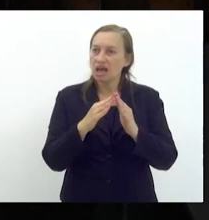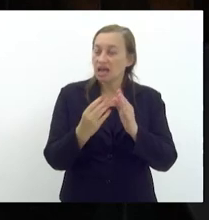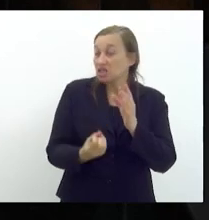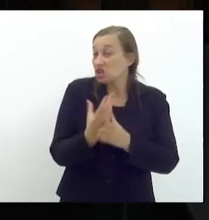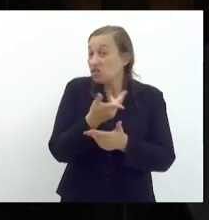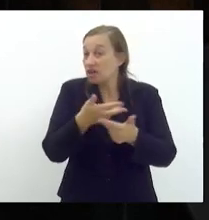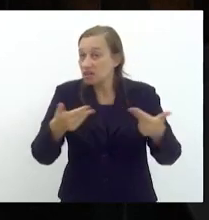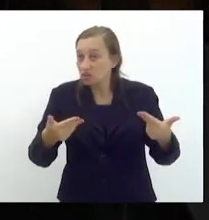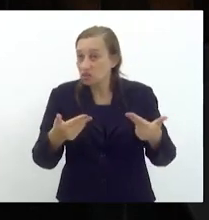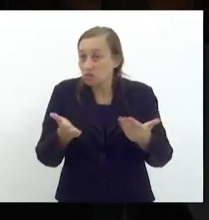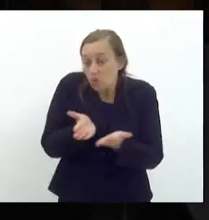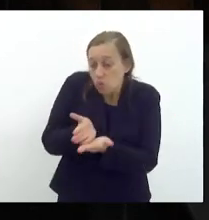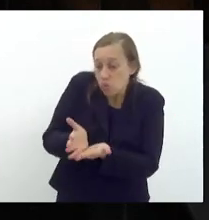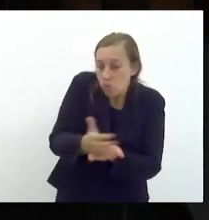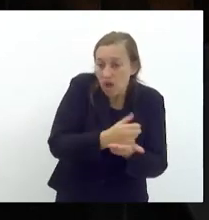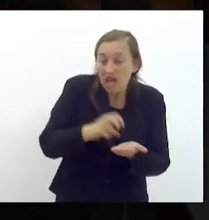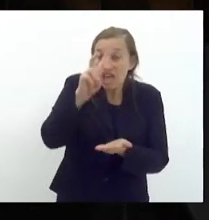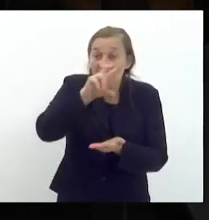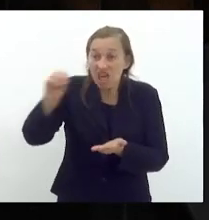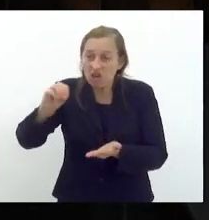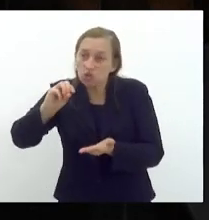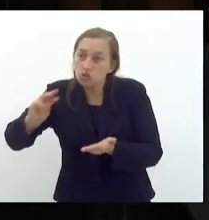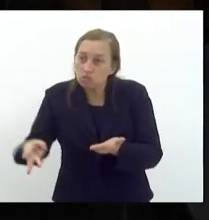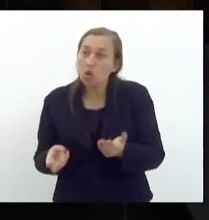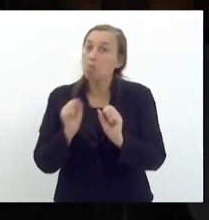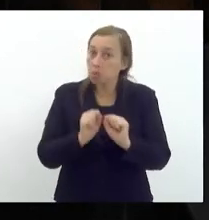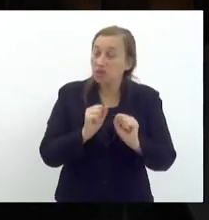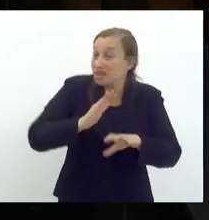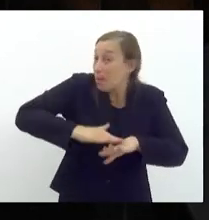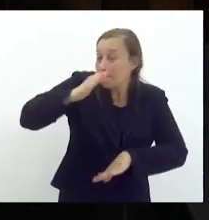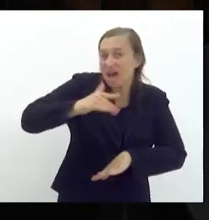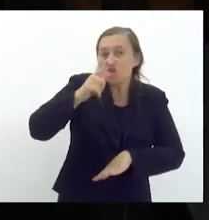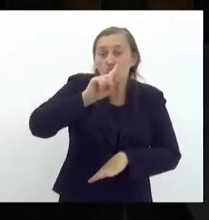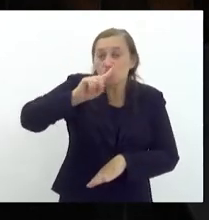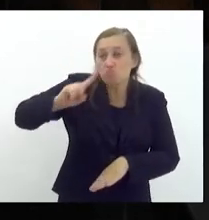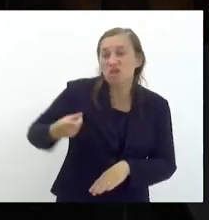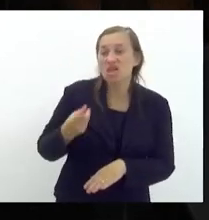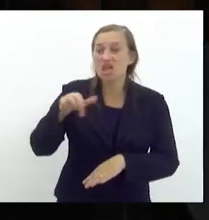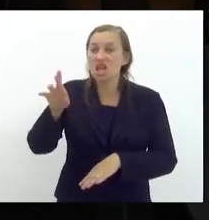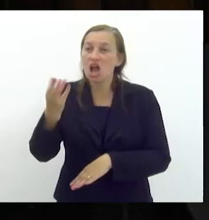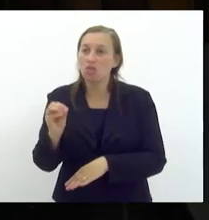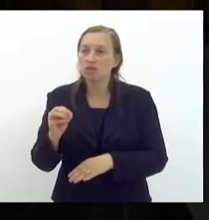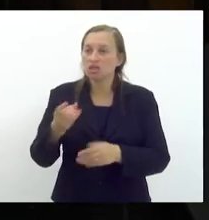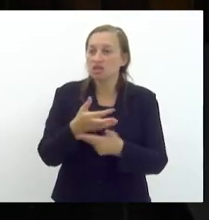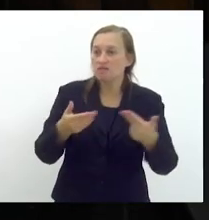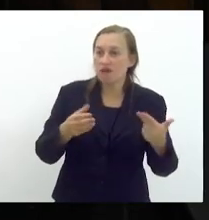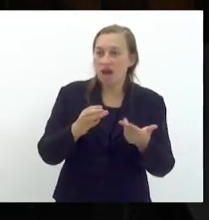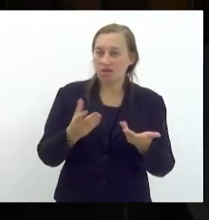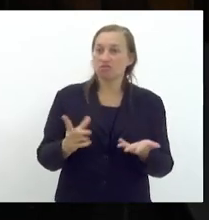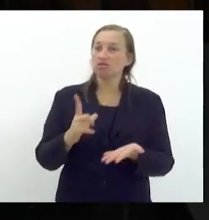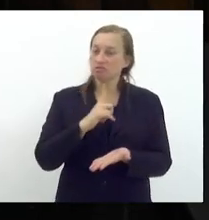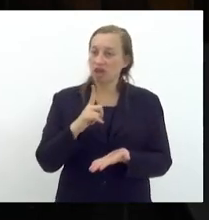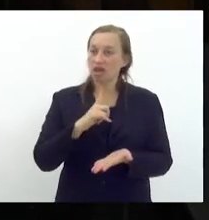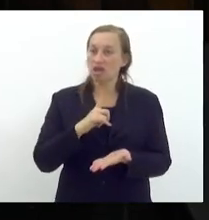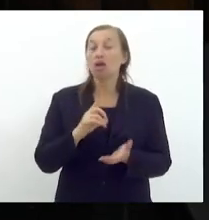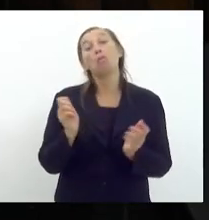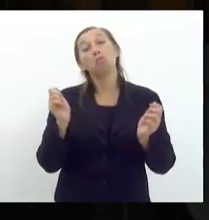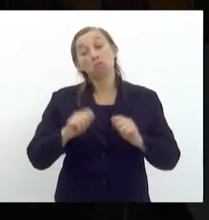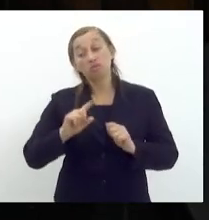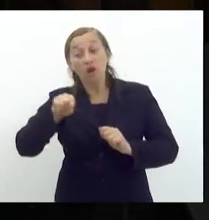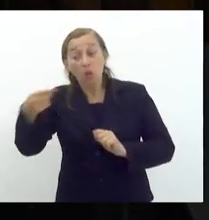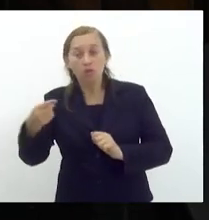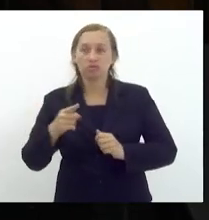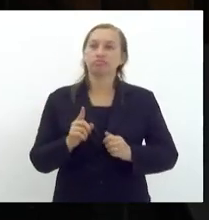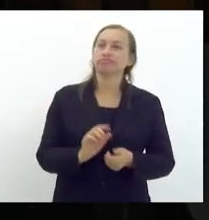exceções uma arrecadando 500 mil podiam estar arrecadando mais de 1 bilhão de tanta exceção que tem e esse é outra possibilidade